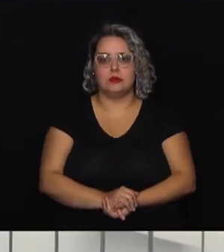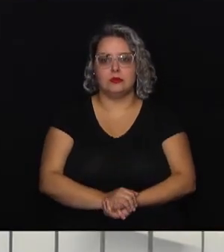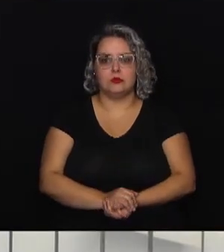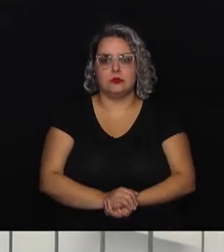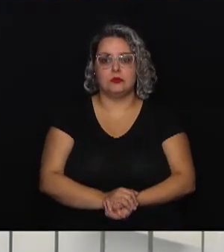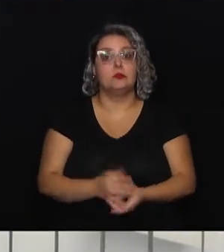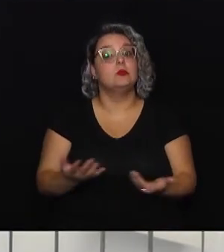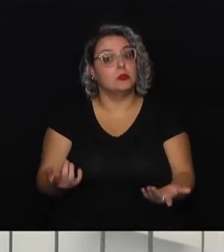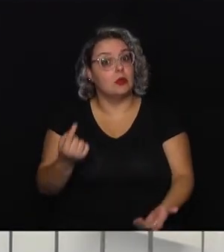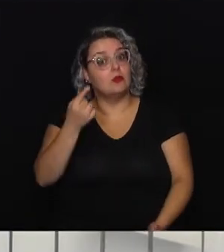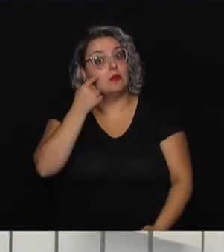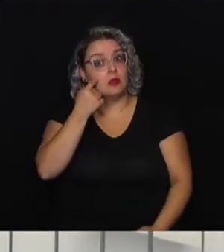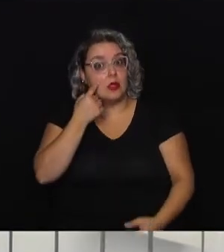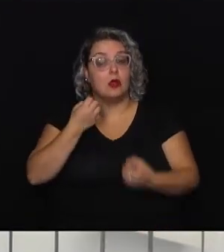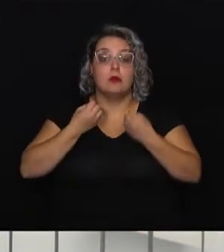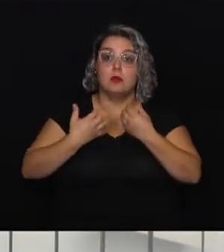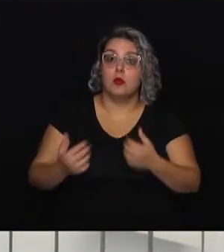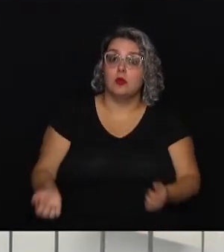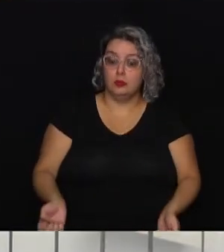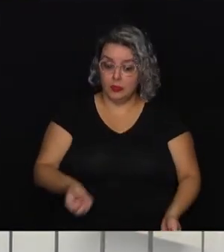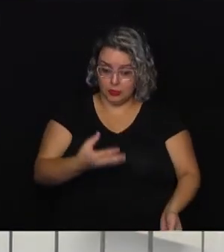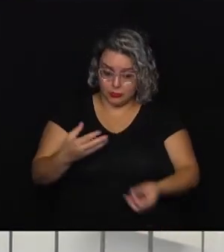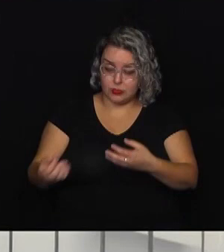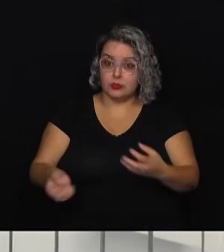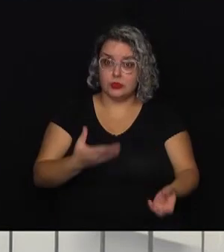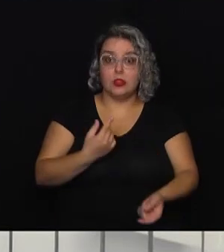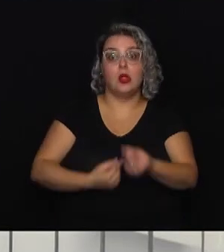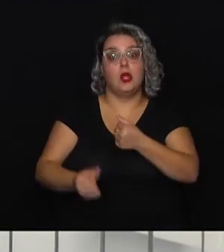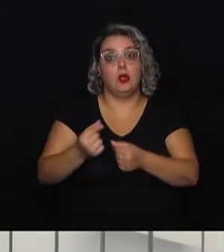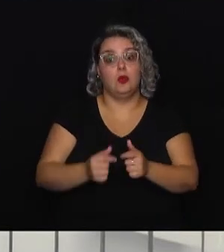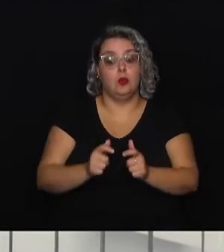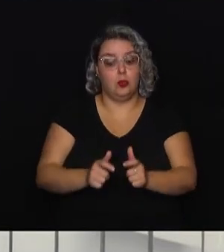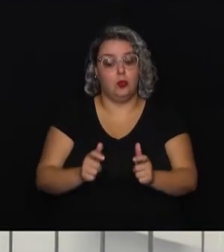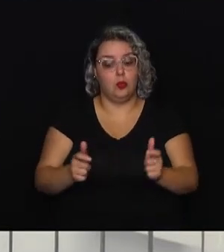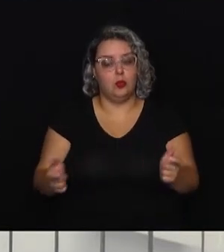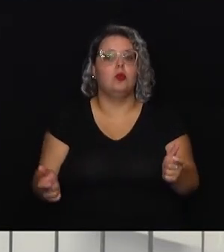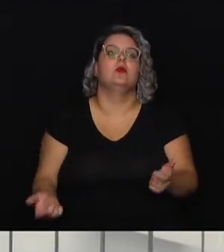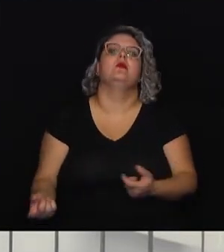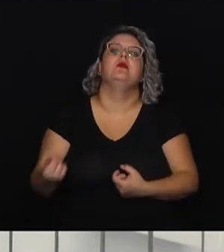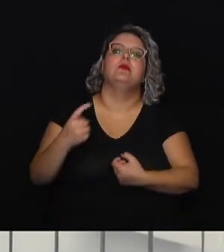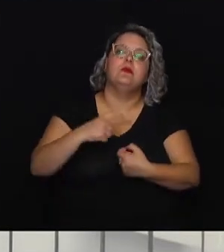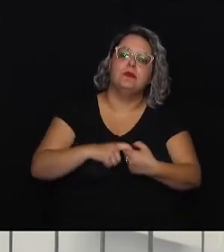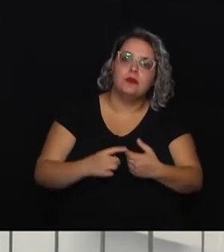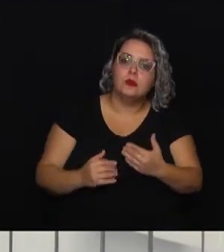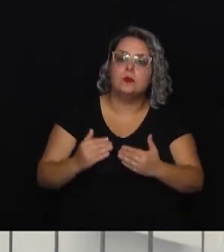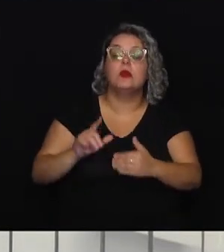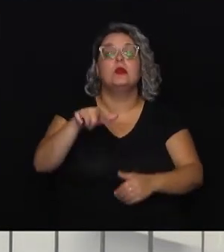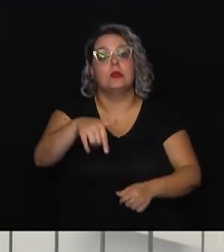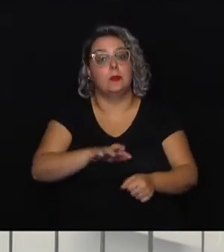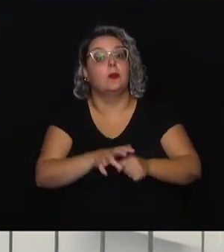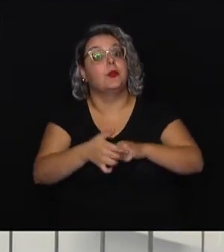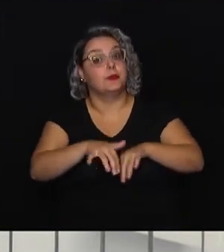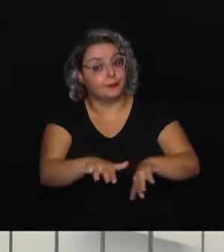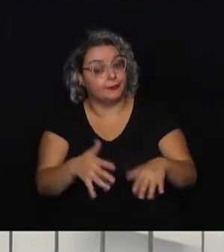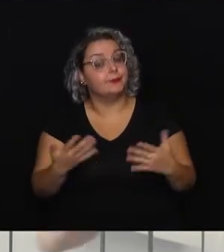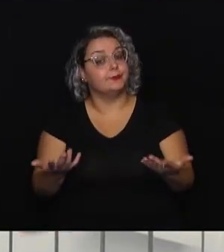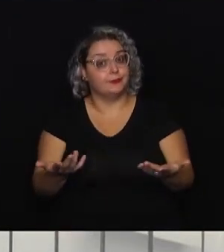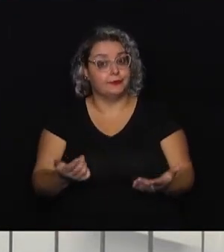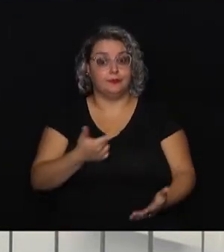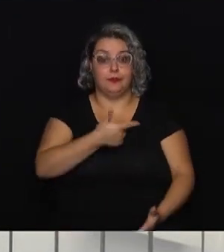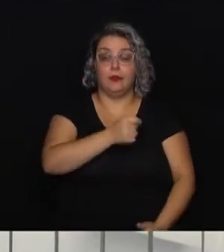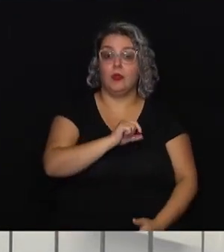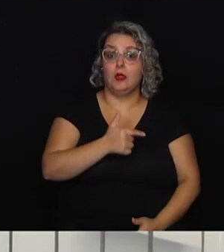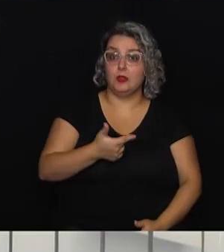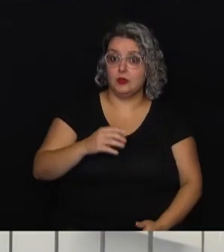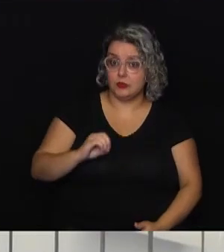Então olha aí a boa notícia, né? Economia novamente reaquecendo pós-pandemia, né? Tivemos 2020